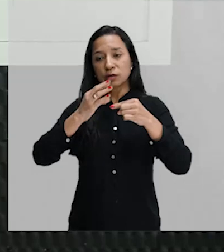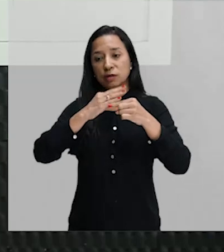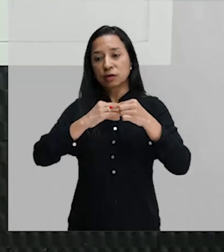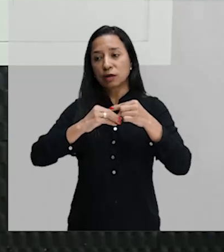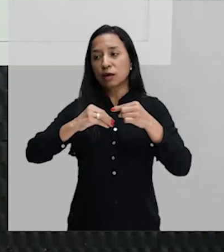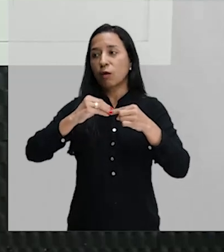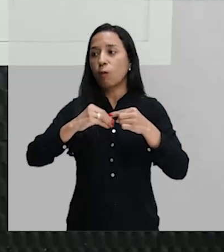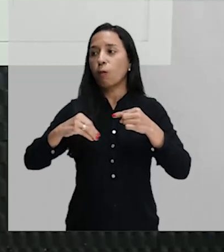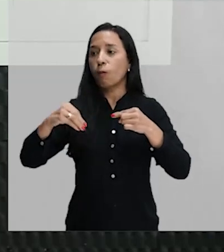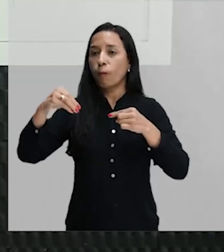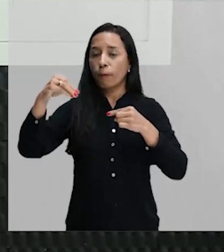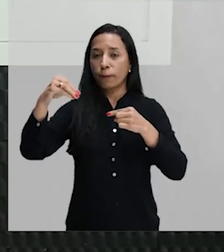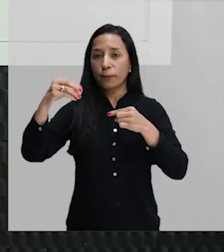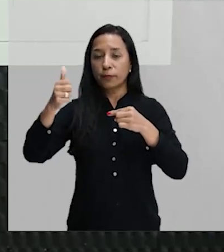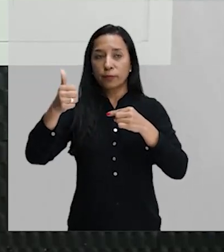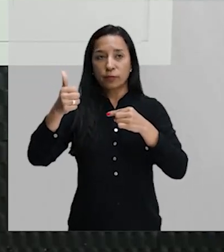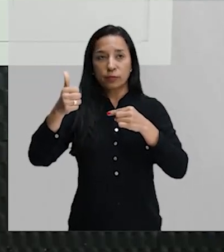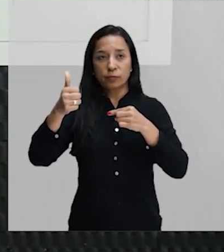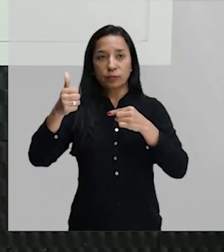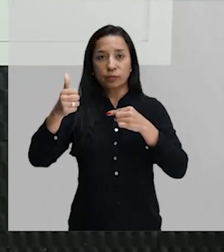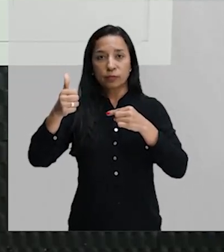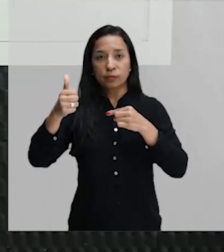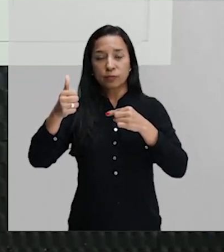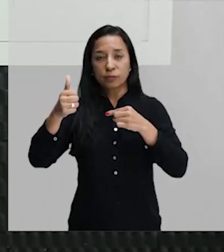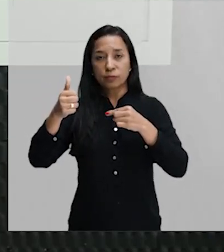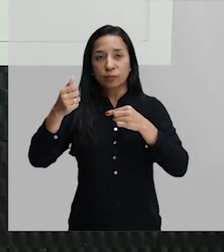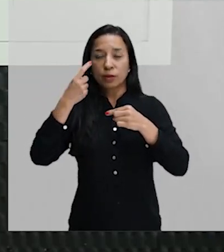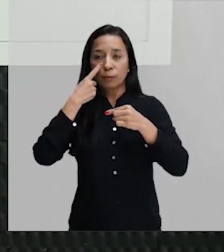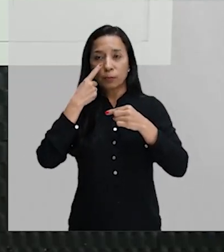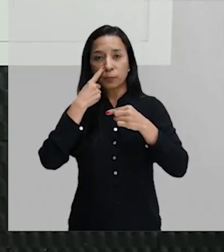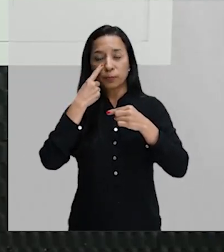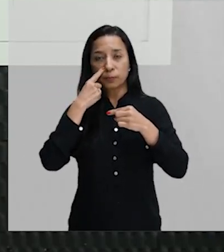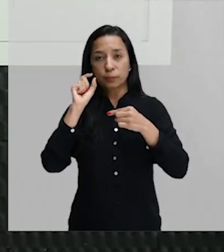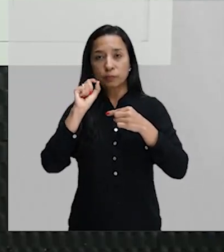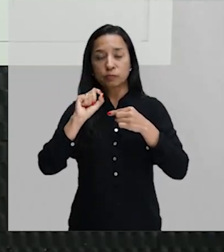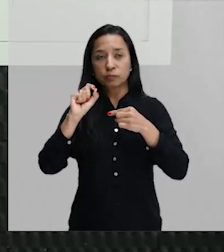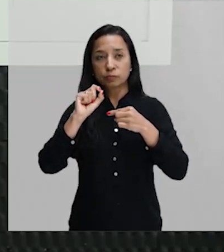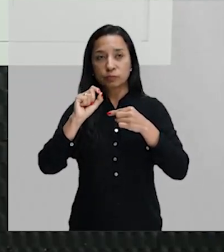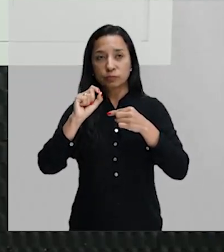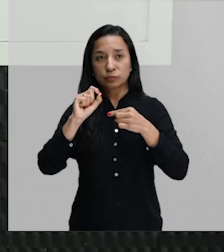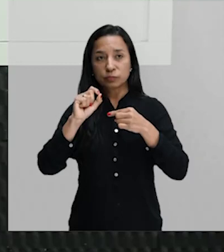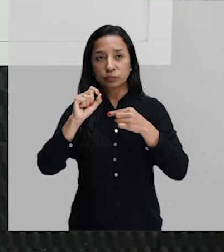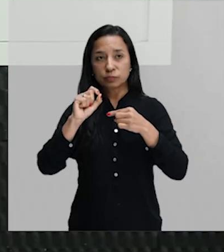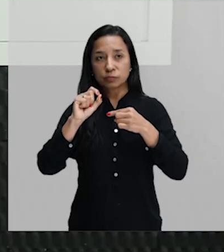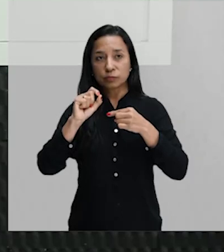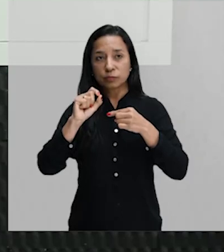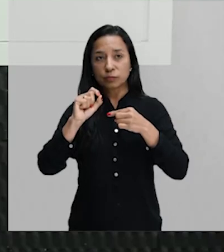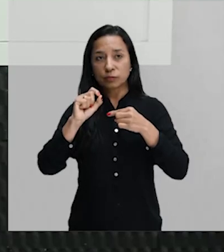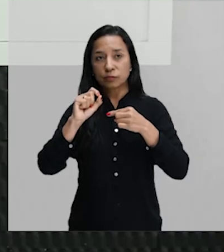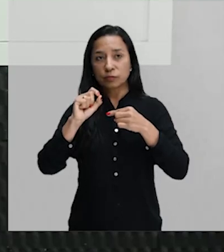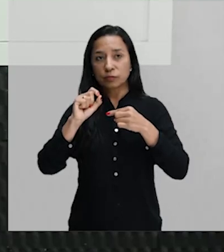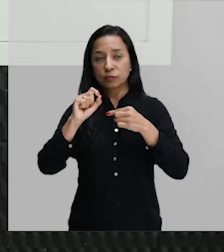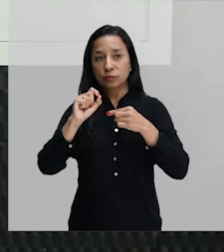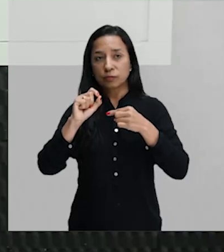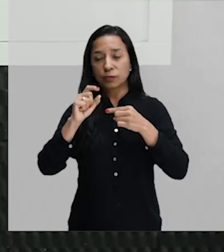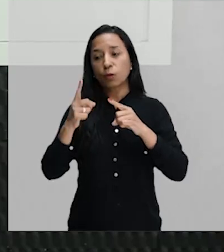o primeiro quadrante. Olha, você já percebe aqui que os senos vão ter valores